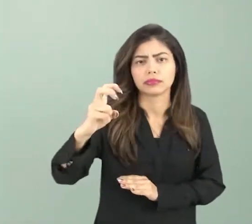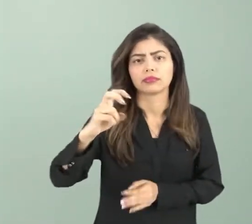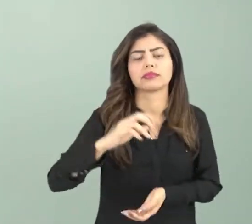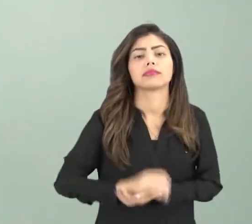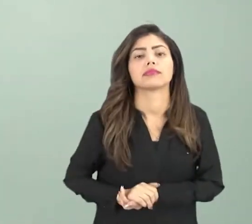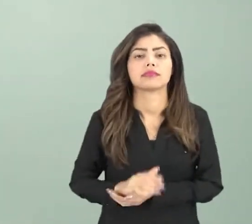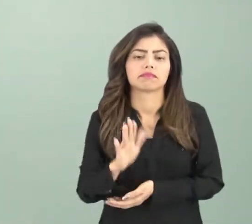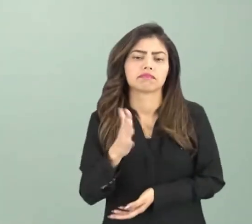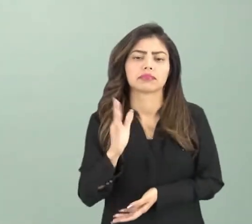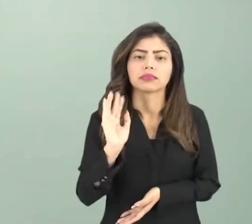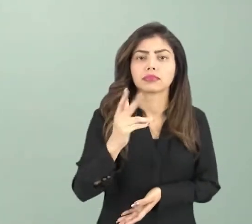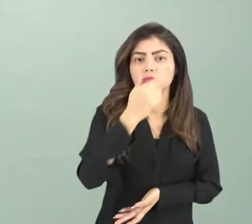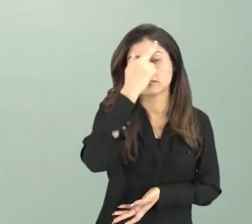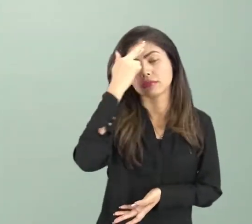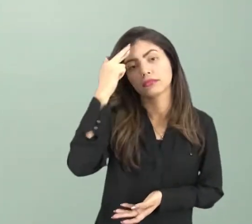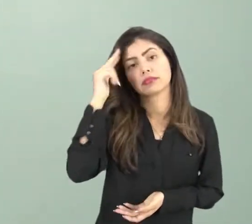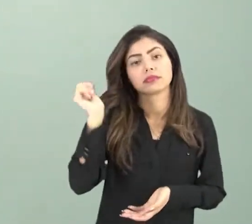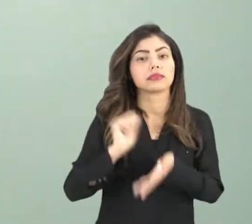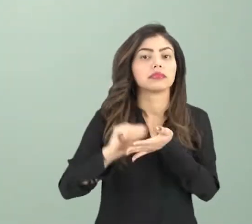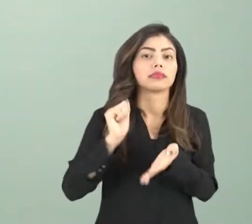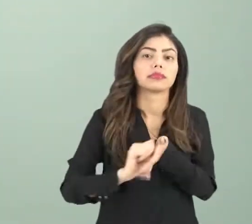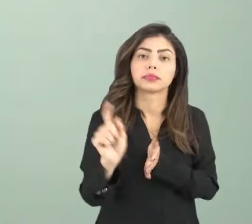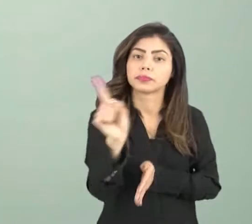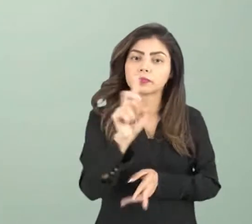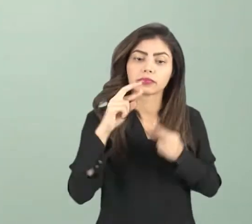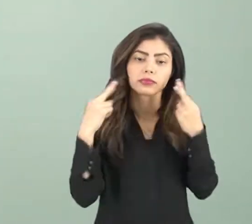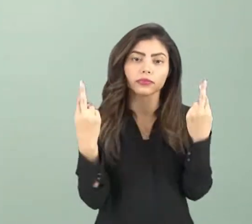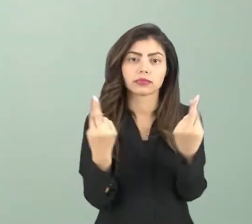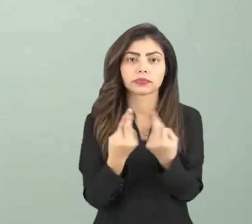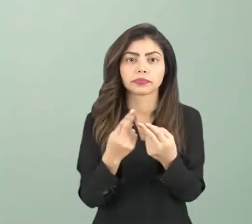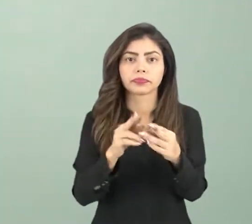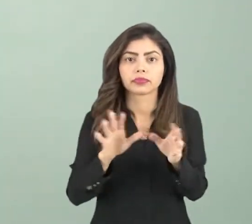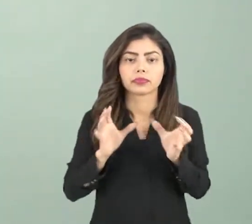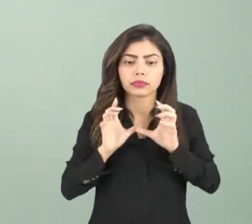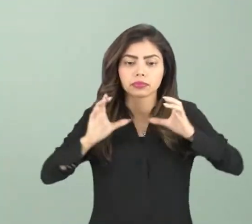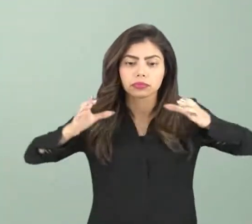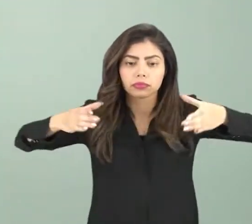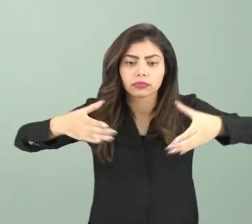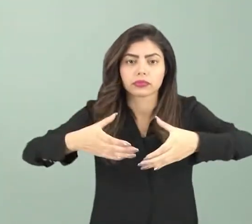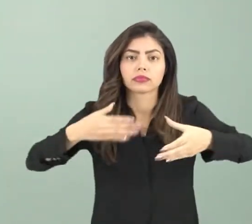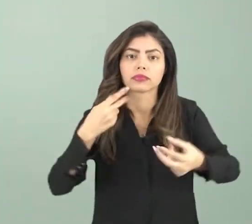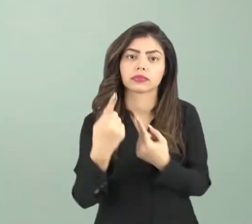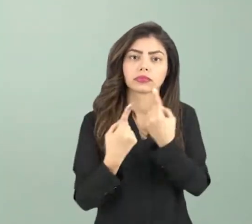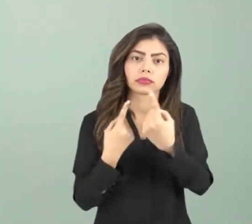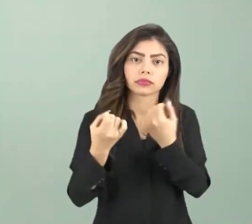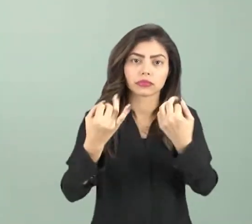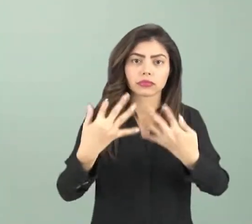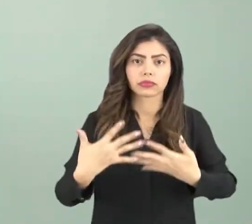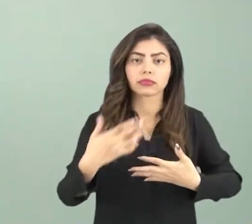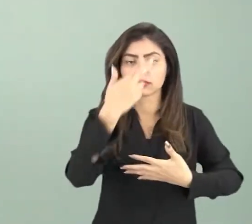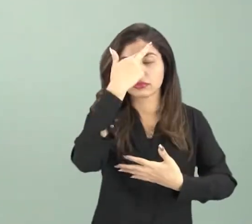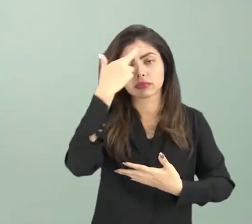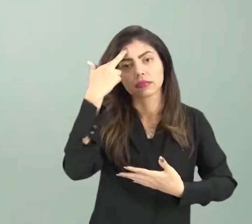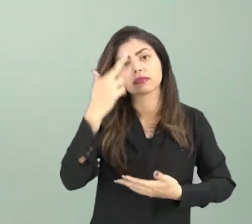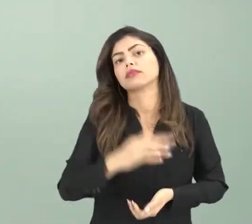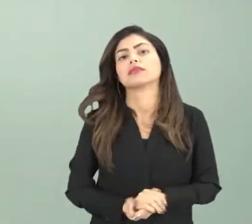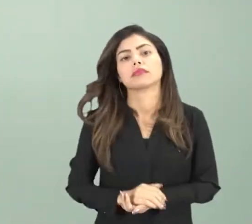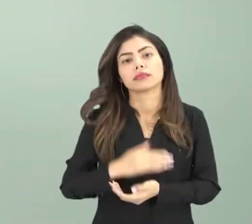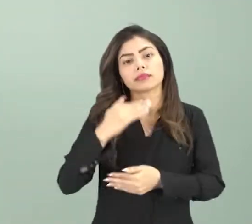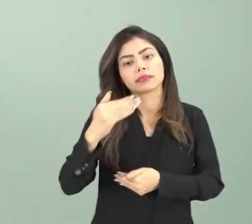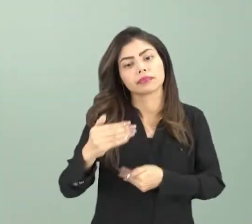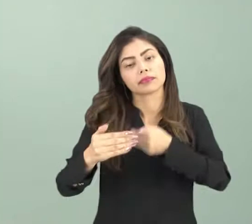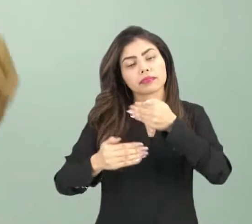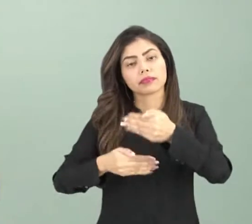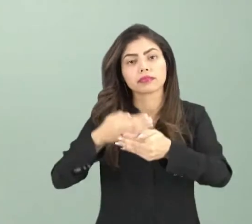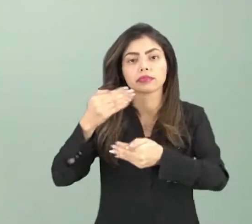contadas, mas não escritas. As pessoas se reuniam em rodas de conversa e elas começavam a contar histórias. E assim passavam-se. A